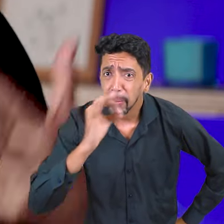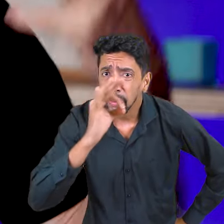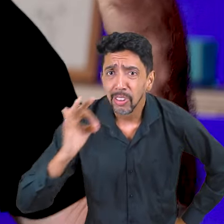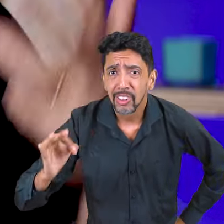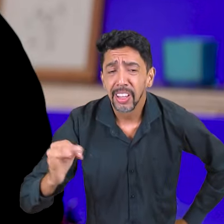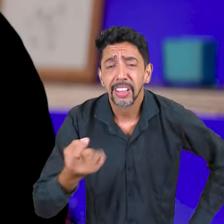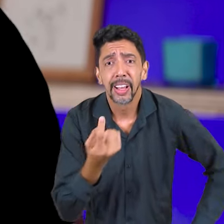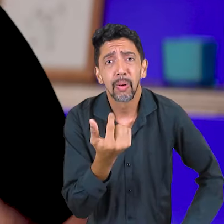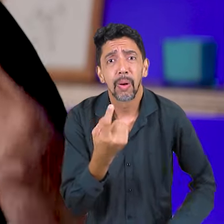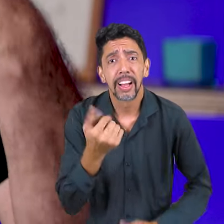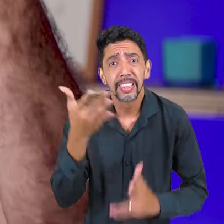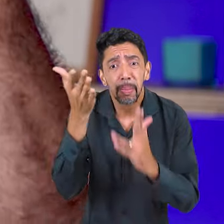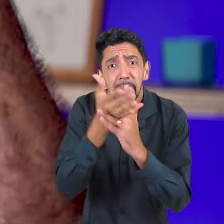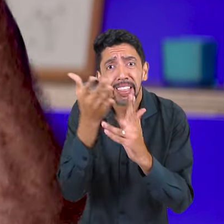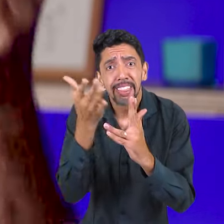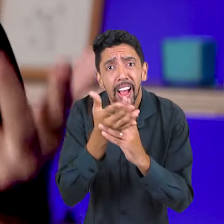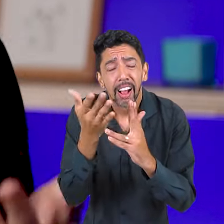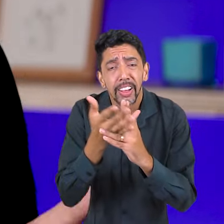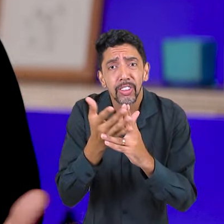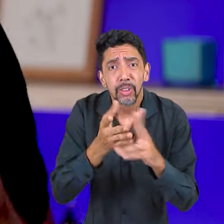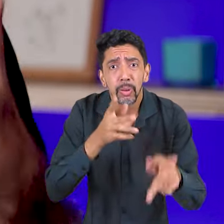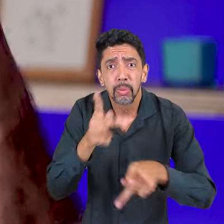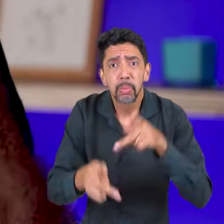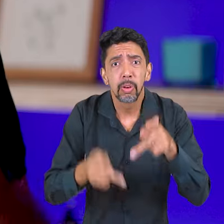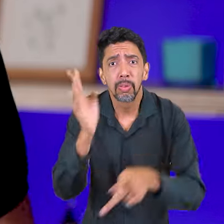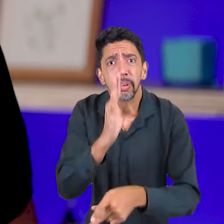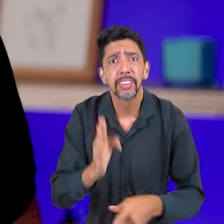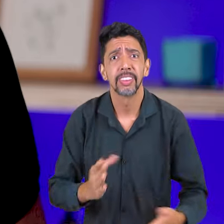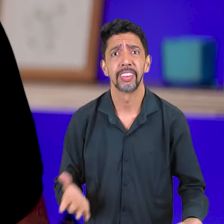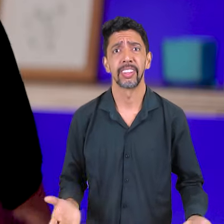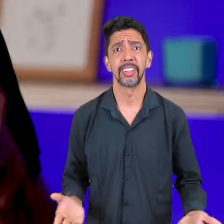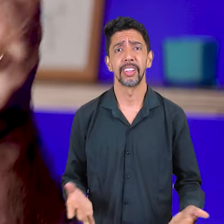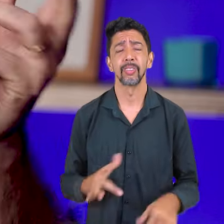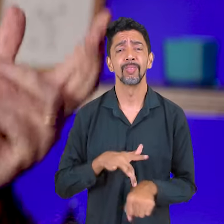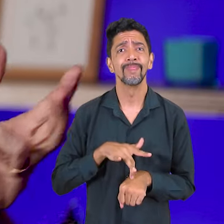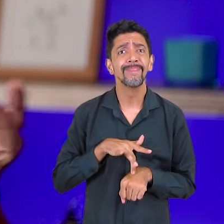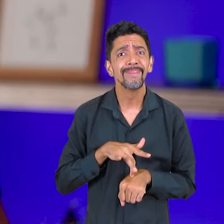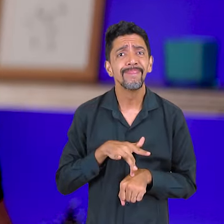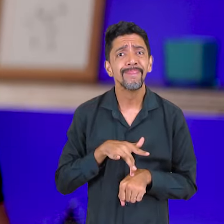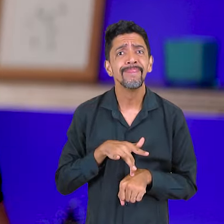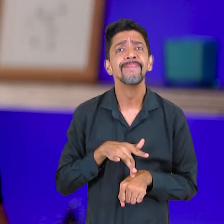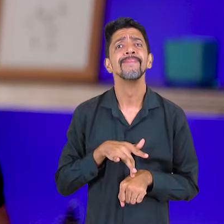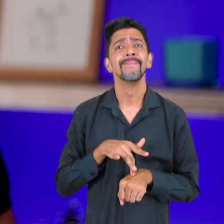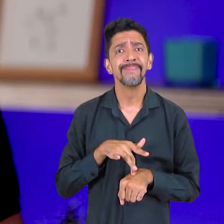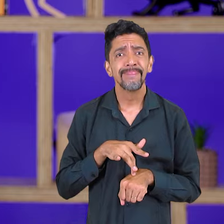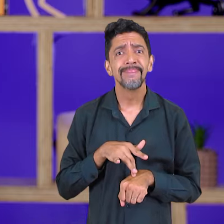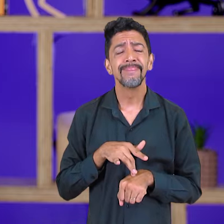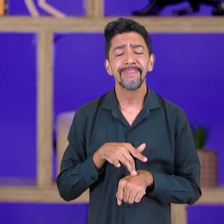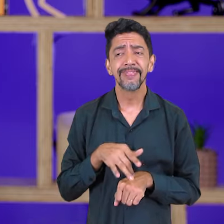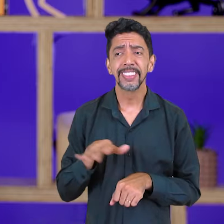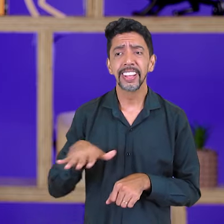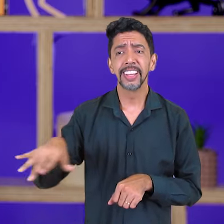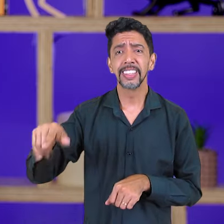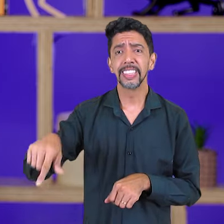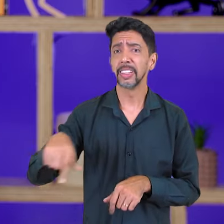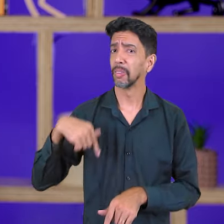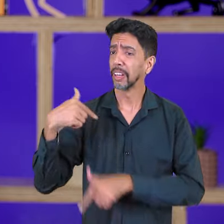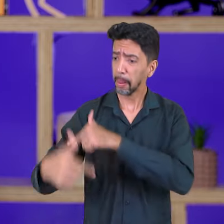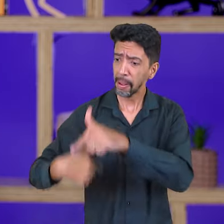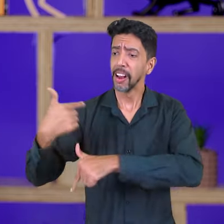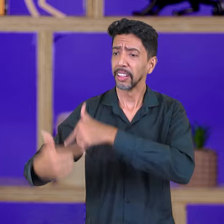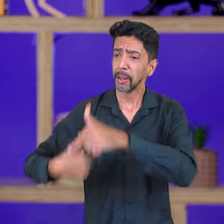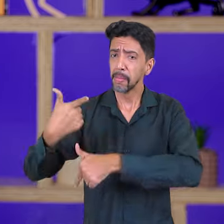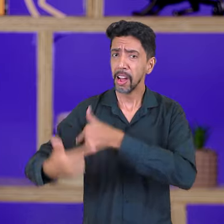metade da população aqueles que estão trabalhando mas não se aposentarão esse caso Sem dúvida